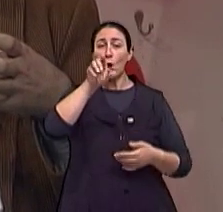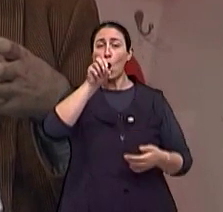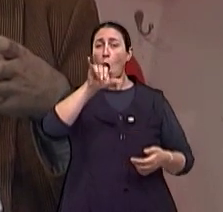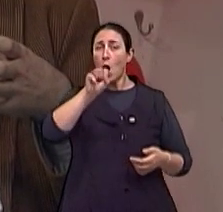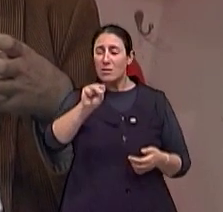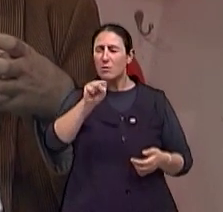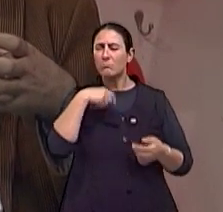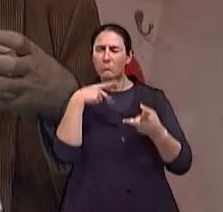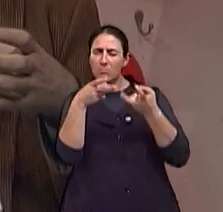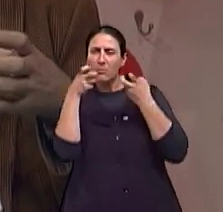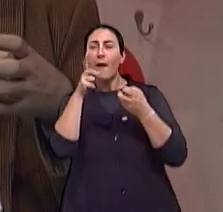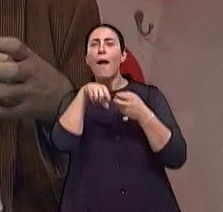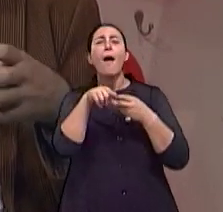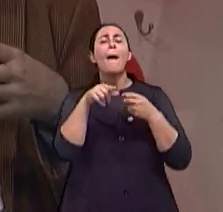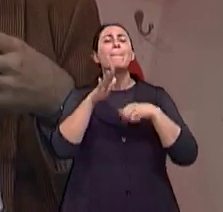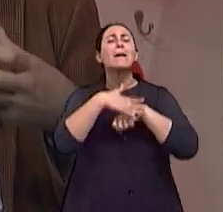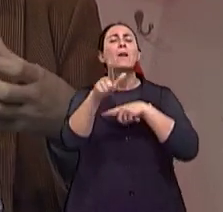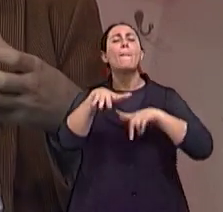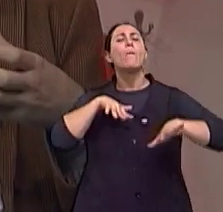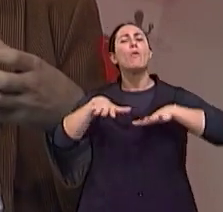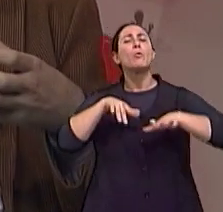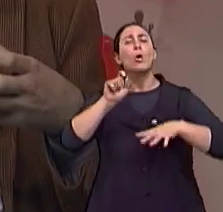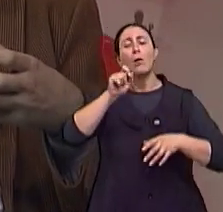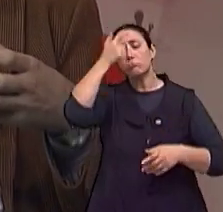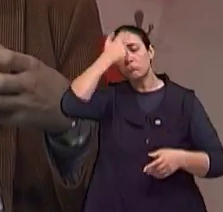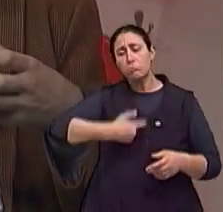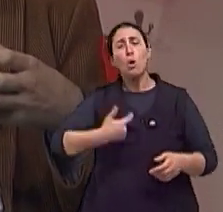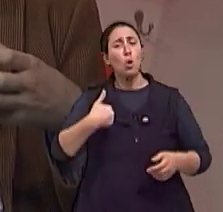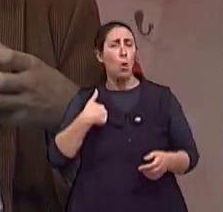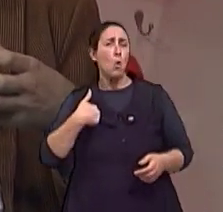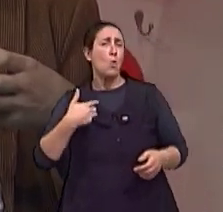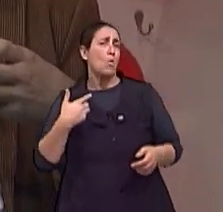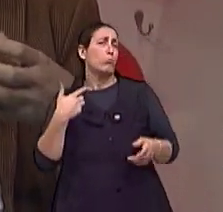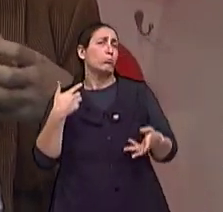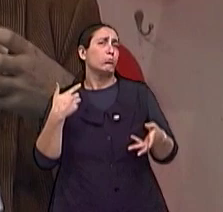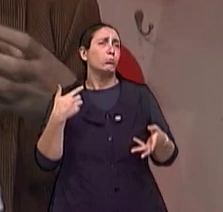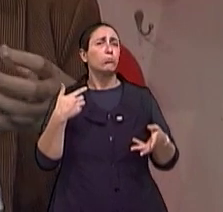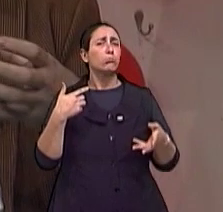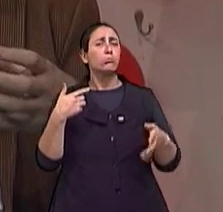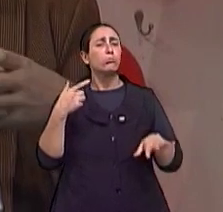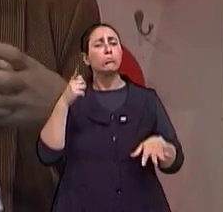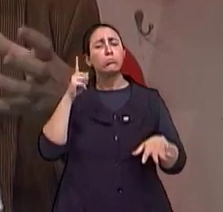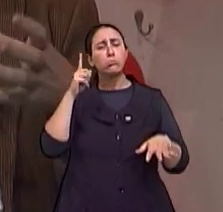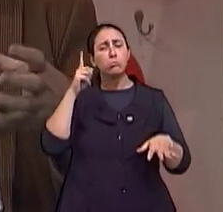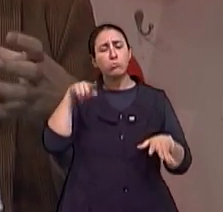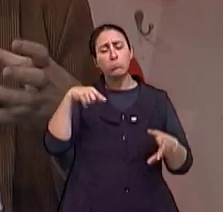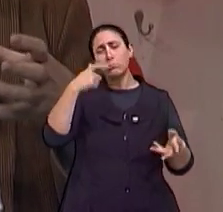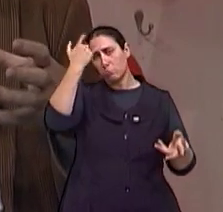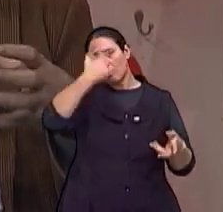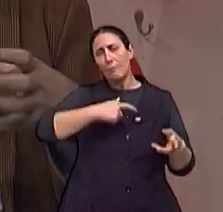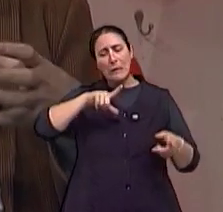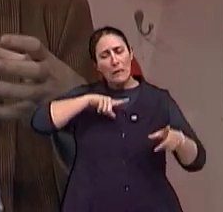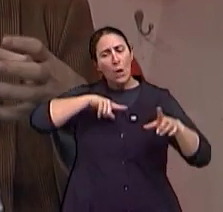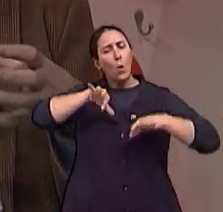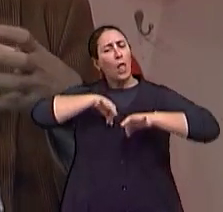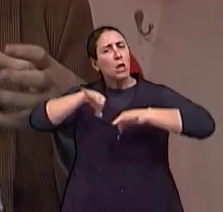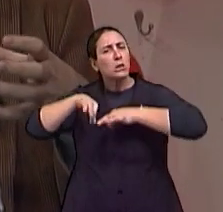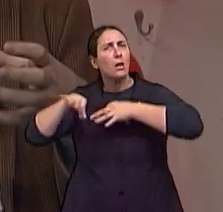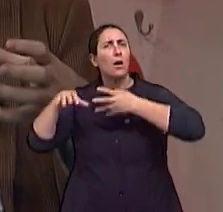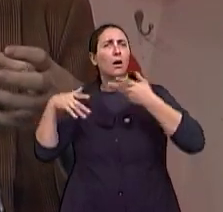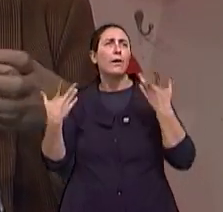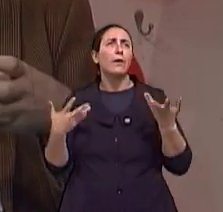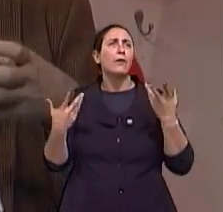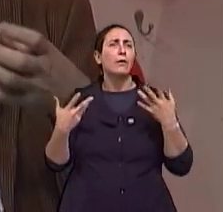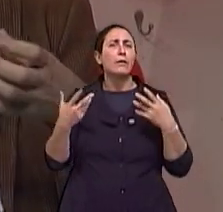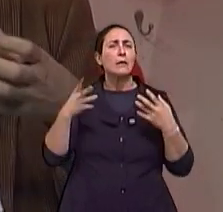ser mais um movimento desses que é parte de uma forma de se organizar hoje em dia